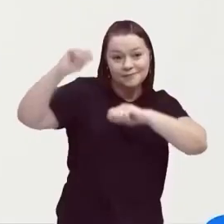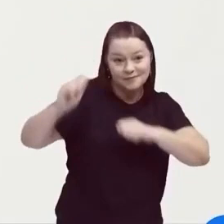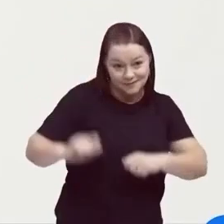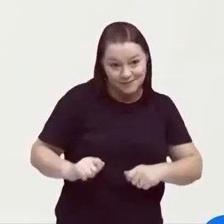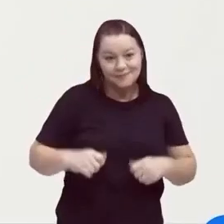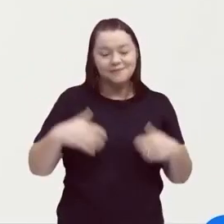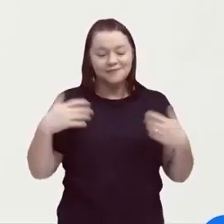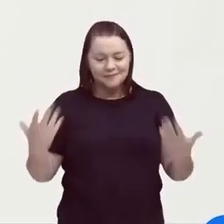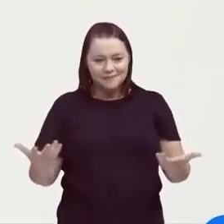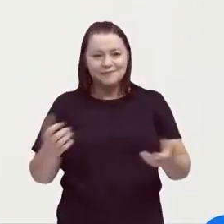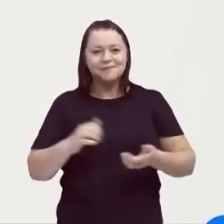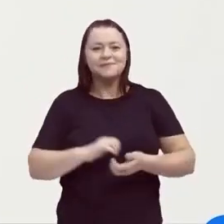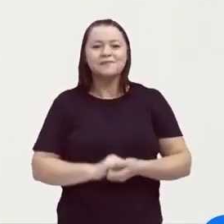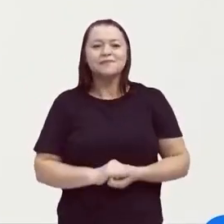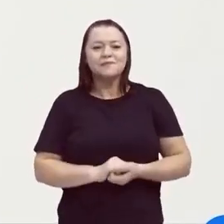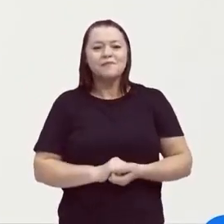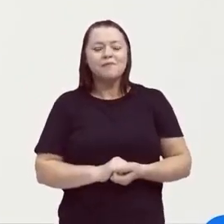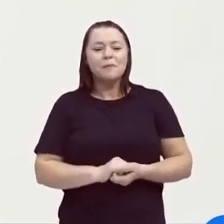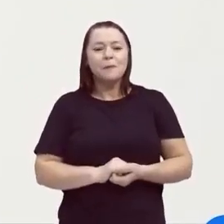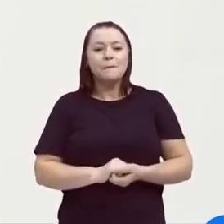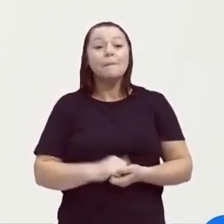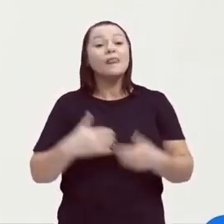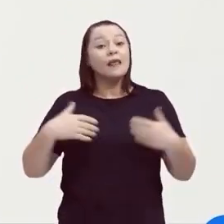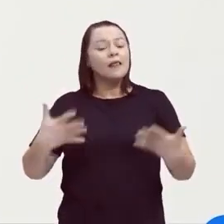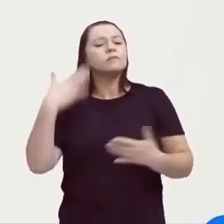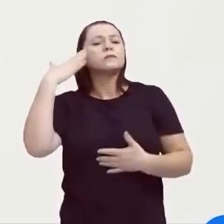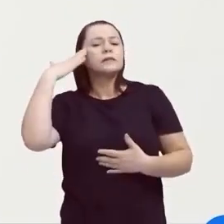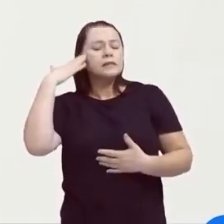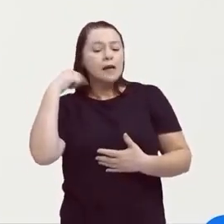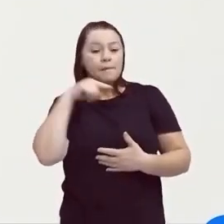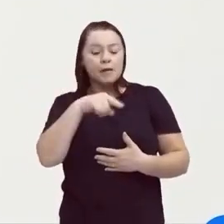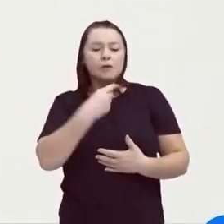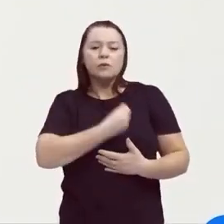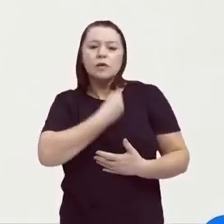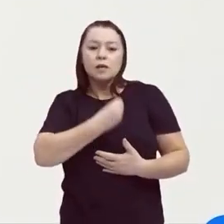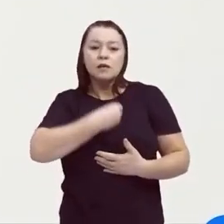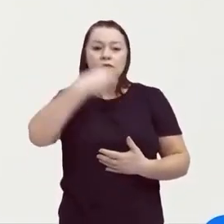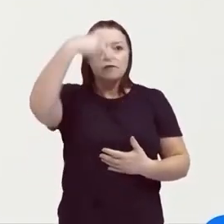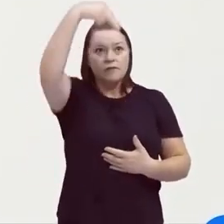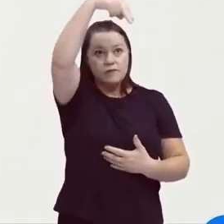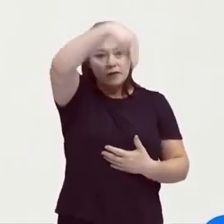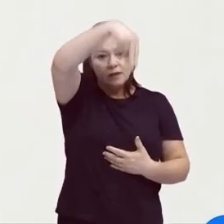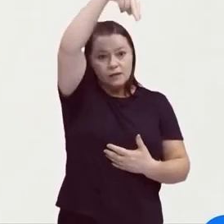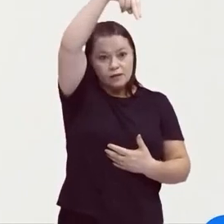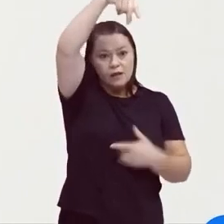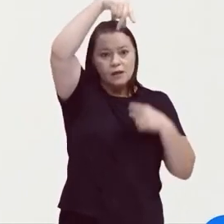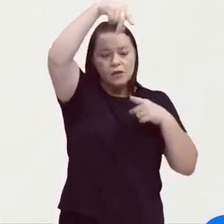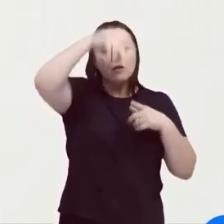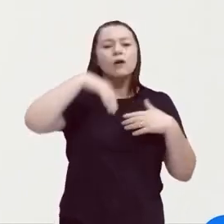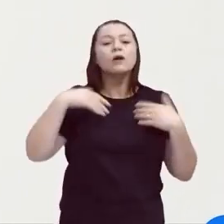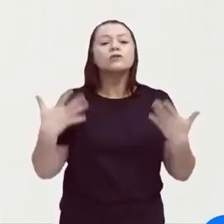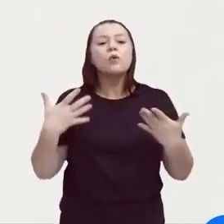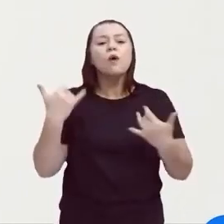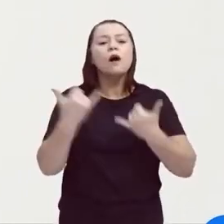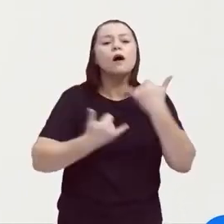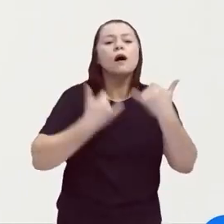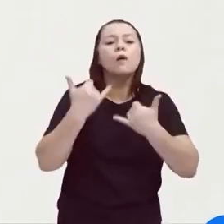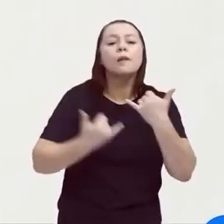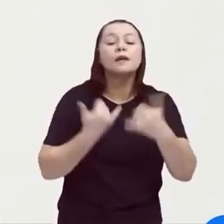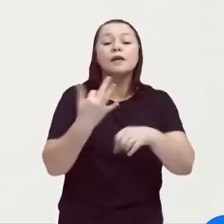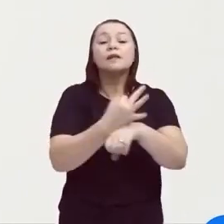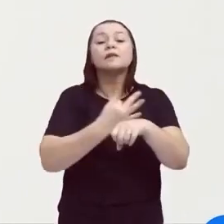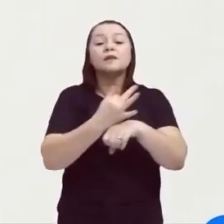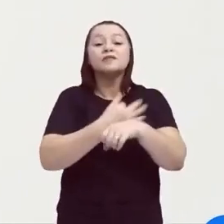na tela. Então, sabendo que Gustavo mora na região norte, qual a brincadeira está prevista para o período de